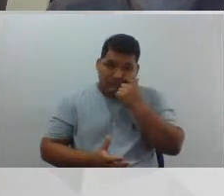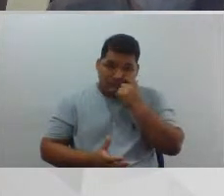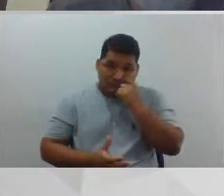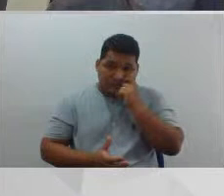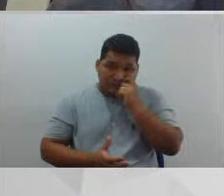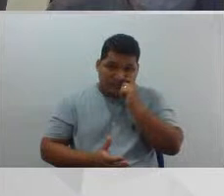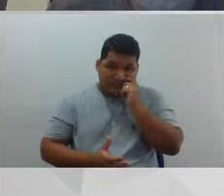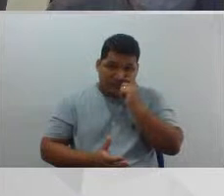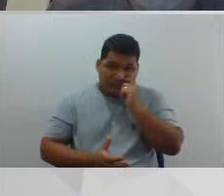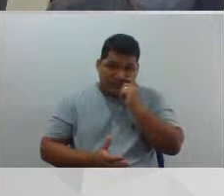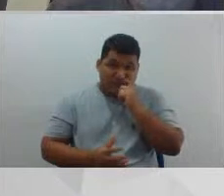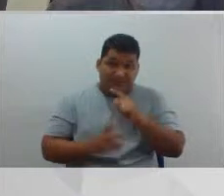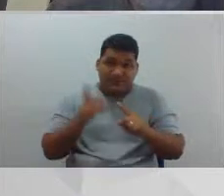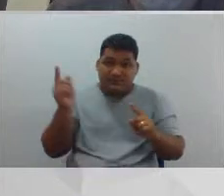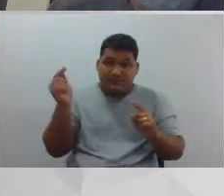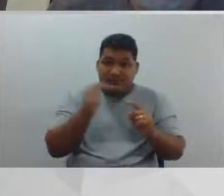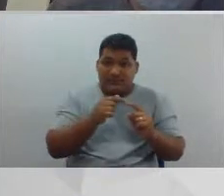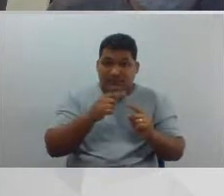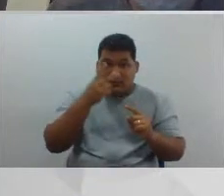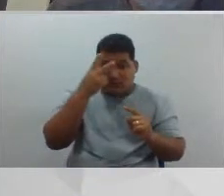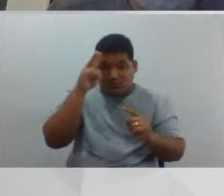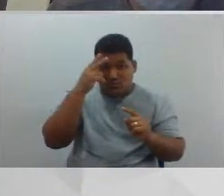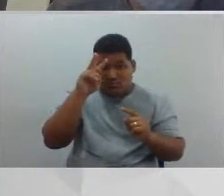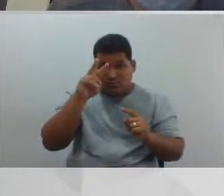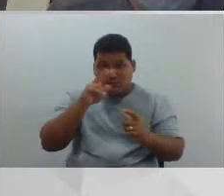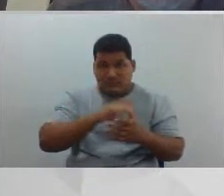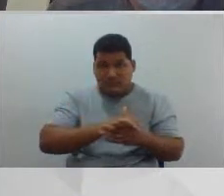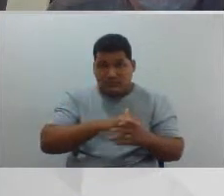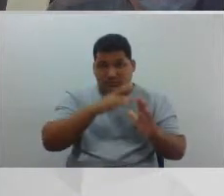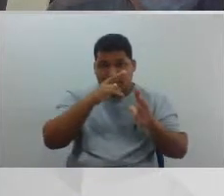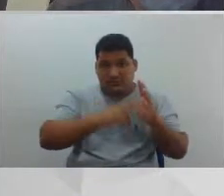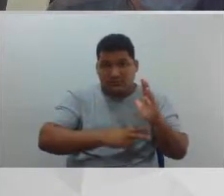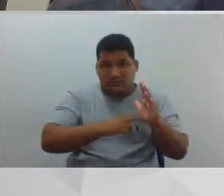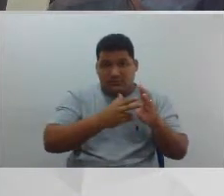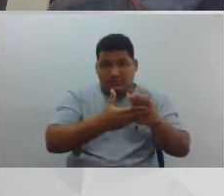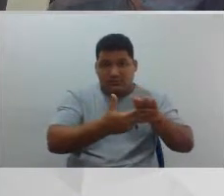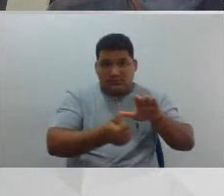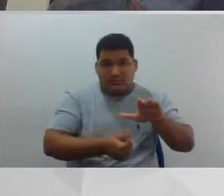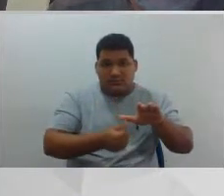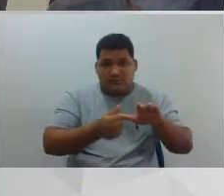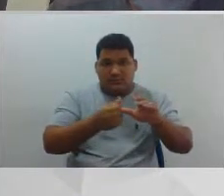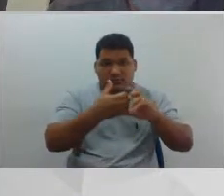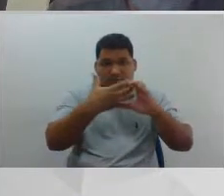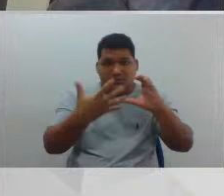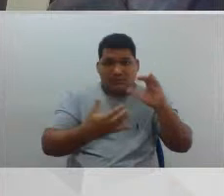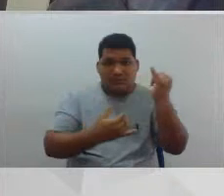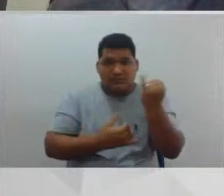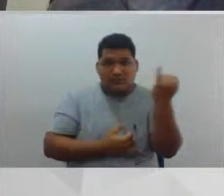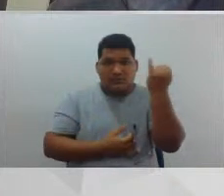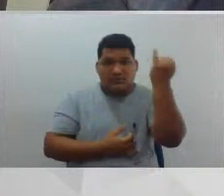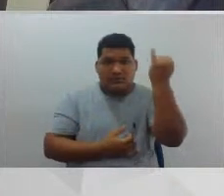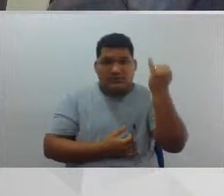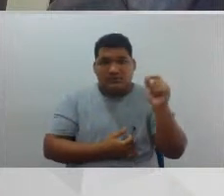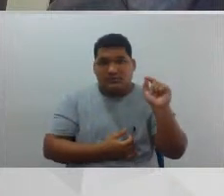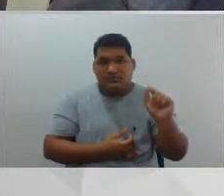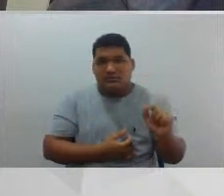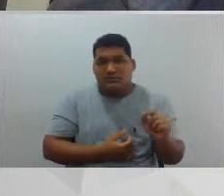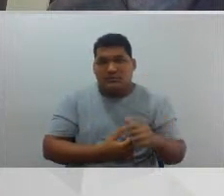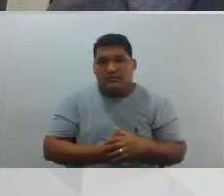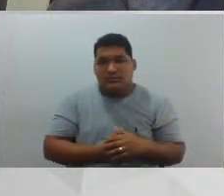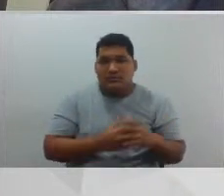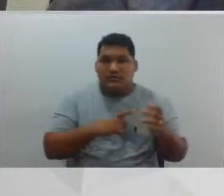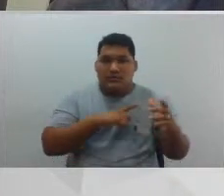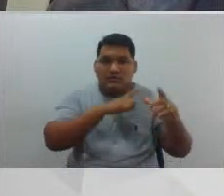aqui a história das deep learning extrair as características importantes. Né? Então, eu tenho as figuras,